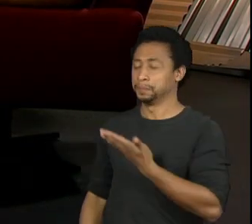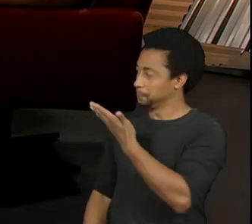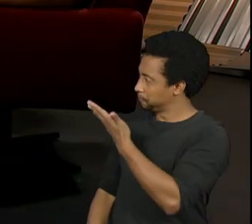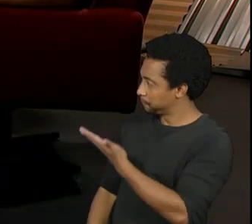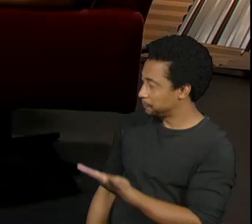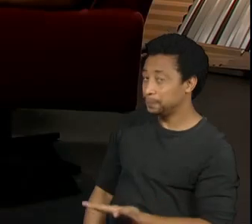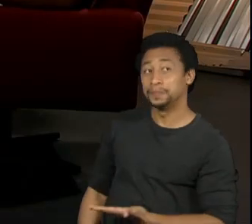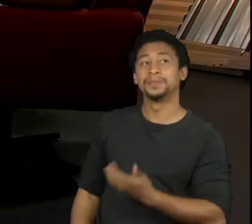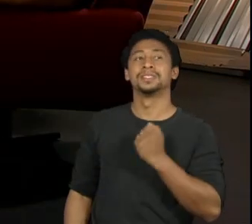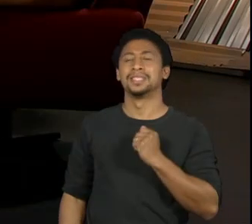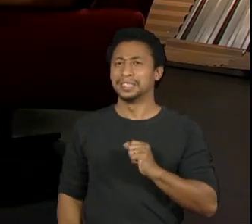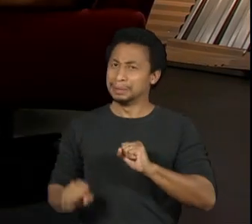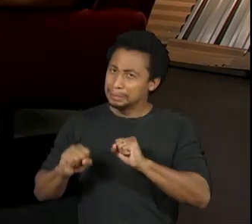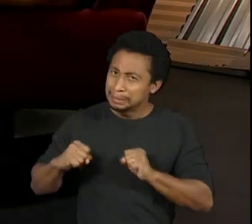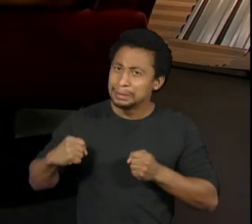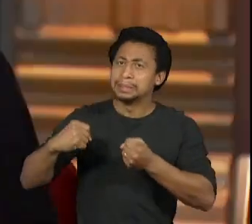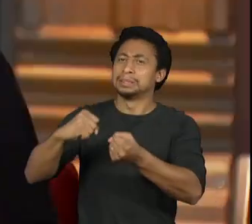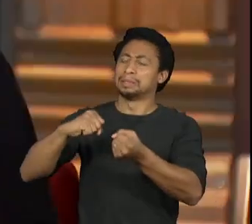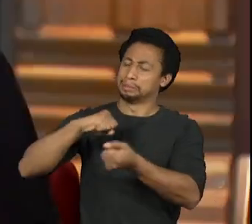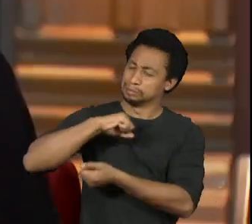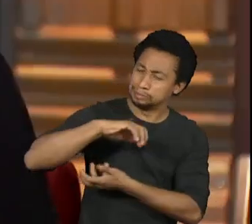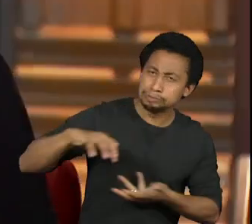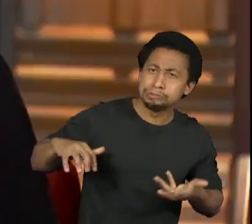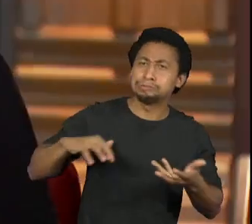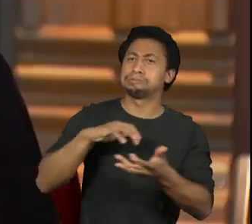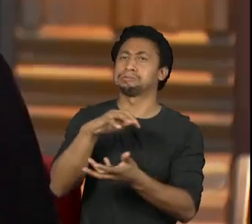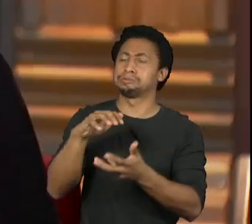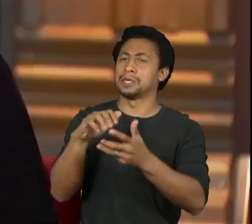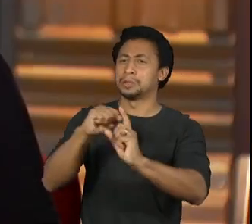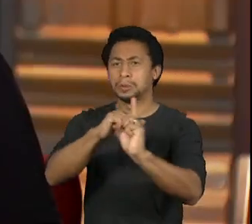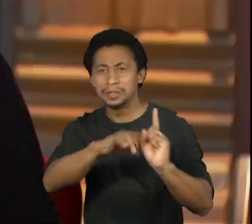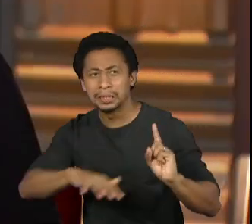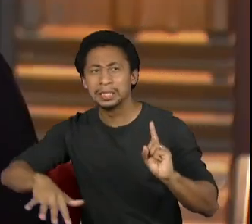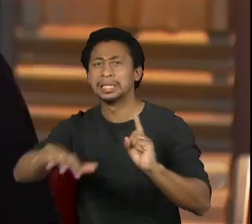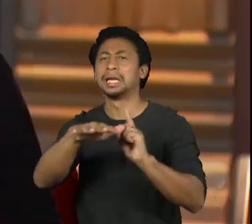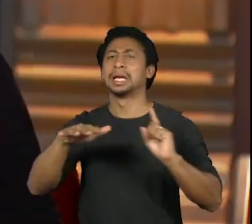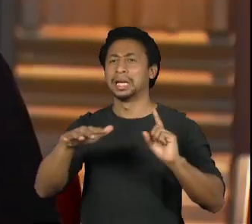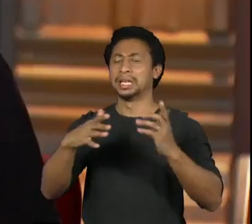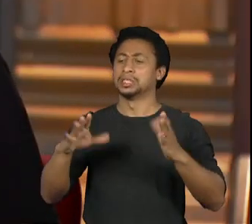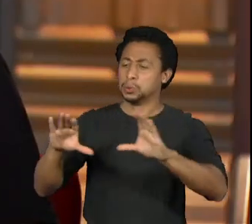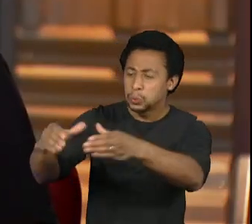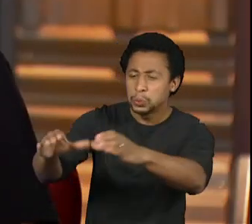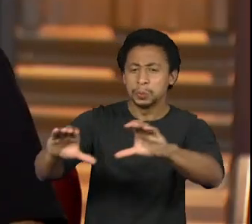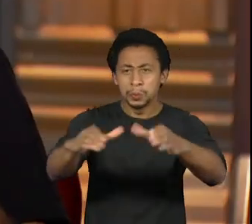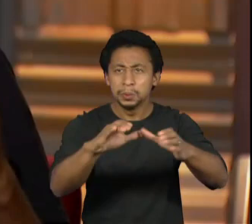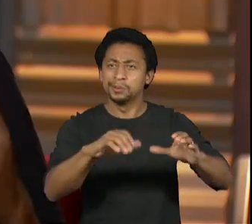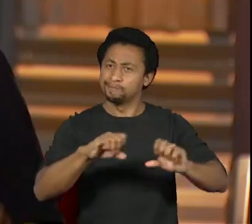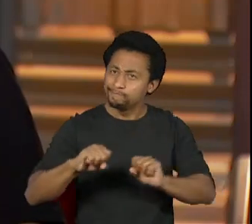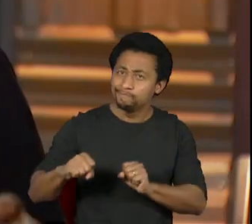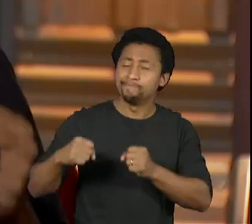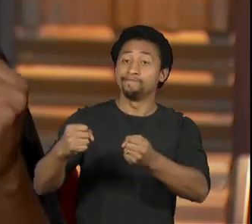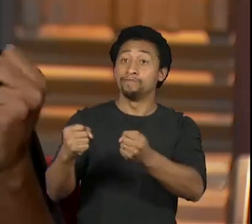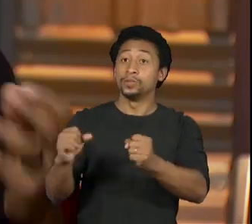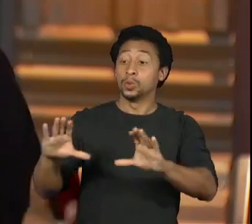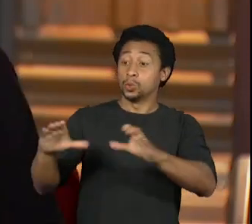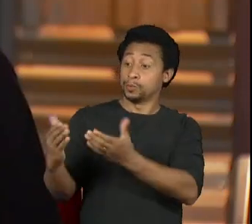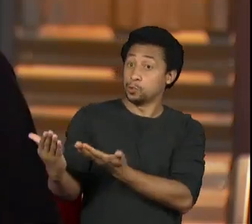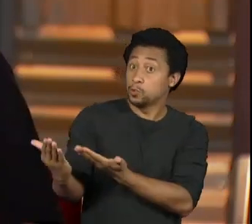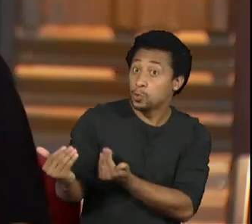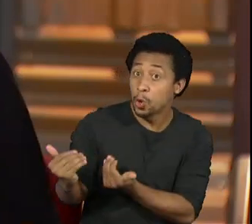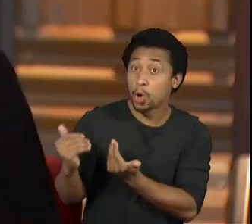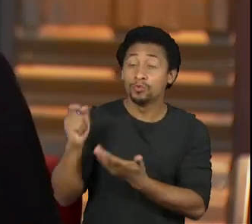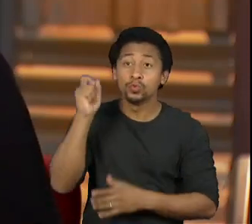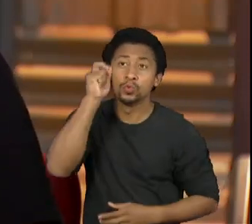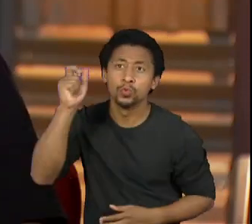Esse é o país e revoltas populares das Comunidades eclesiais de base seu país da de uma Juventude da